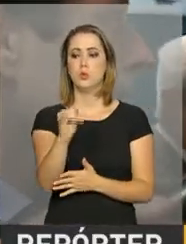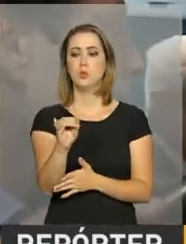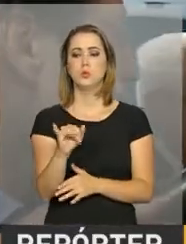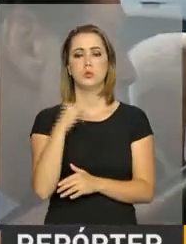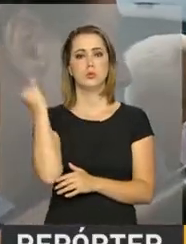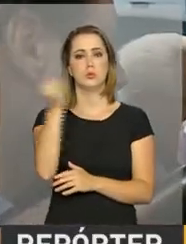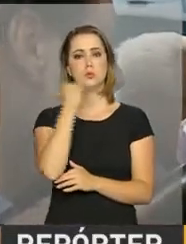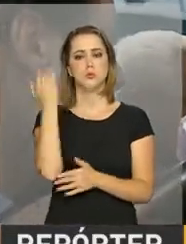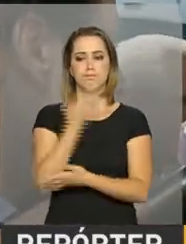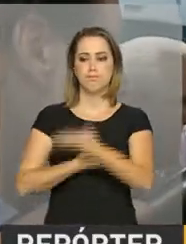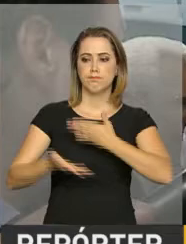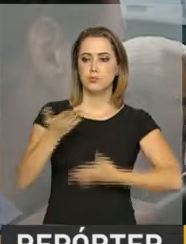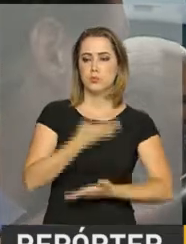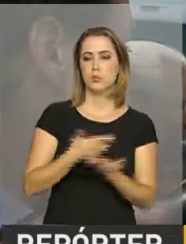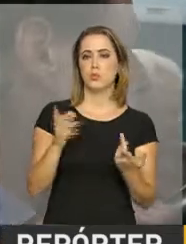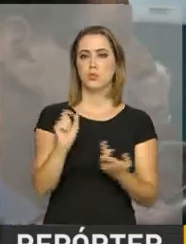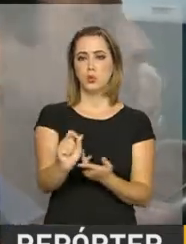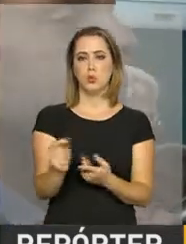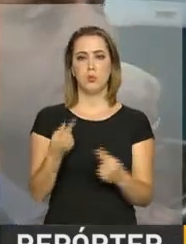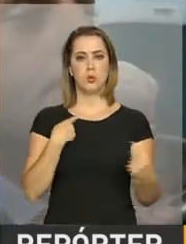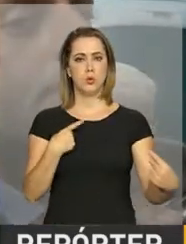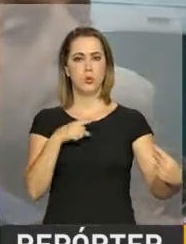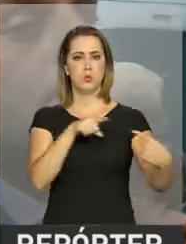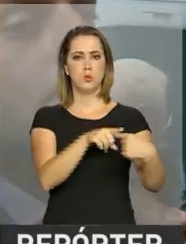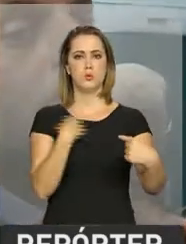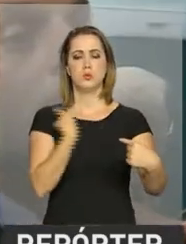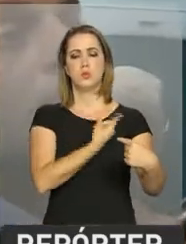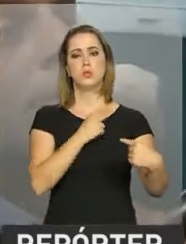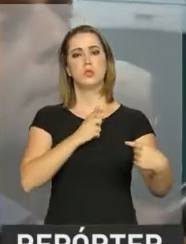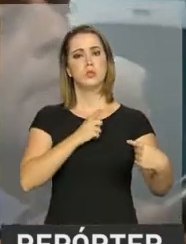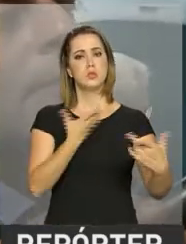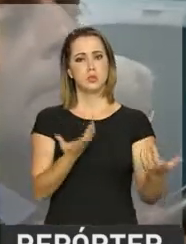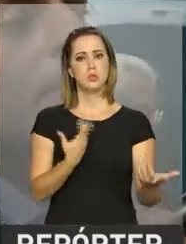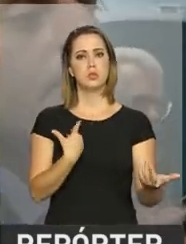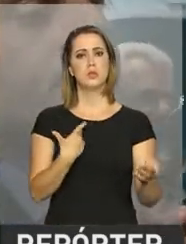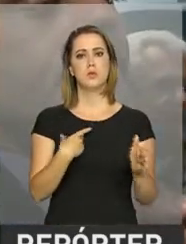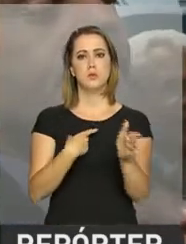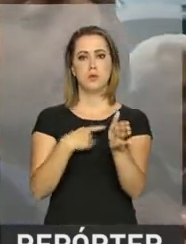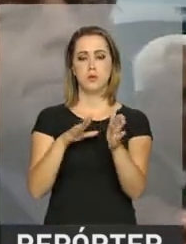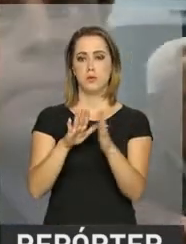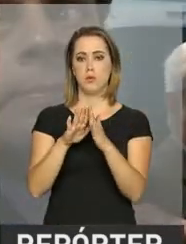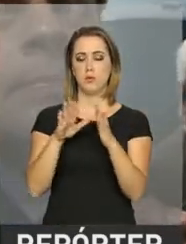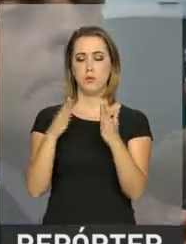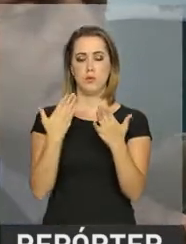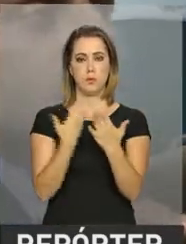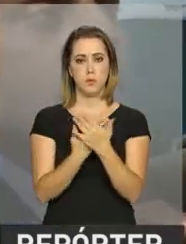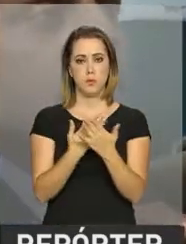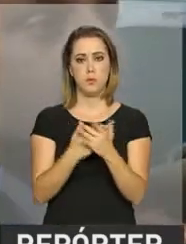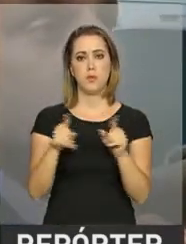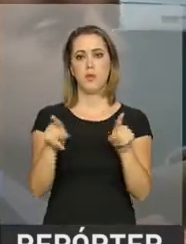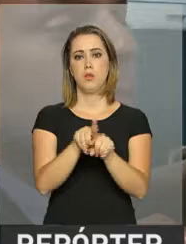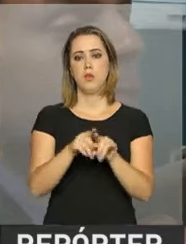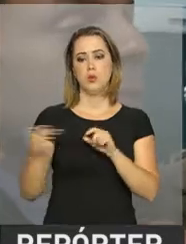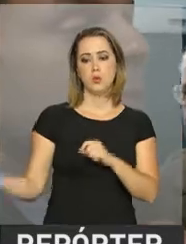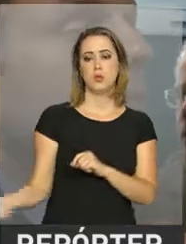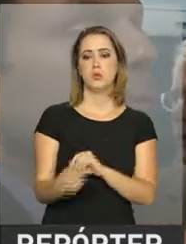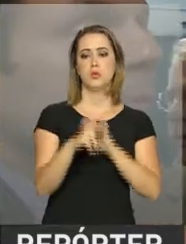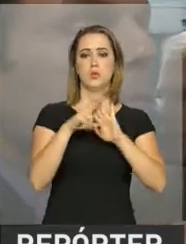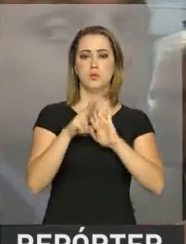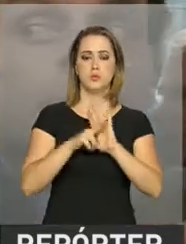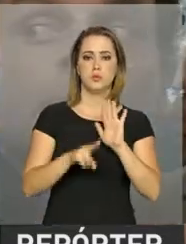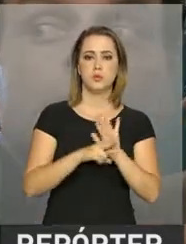confraternização pelos resultados obtidos na academia mundo da inovação no nosso país